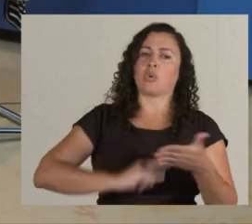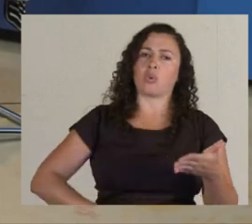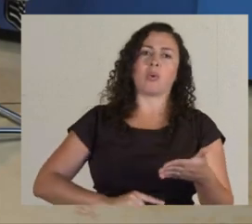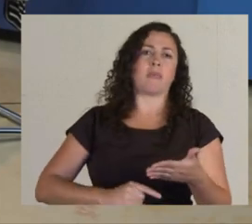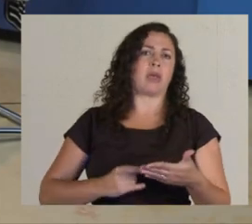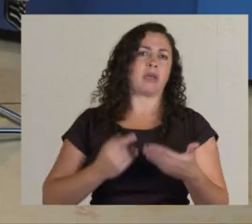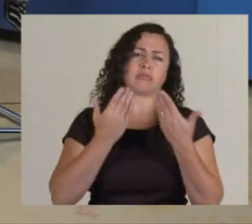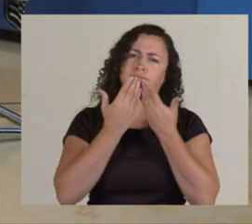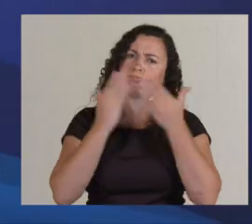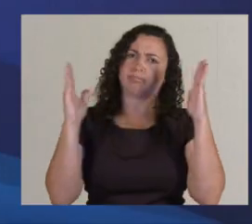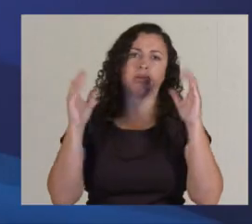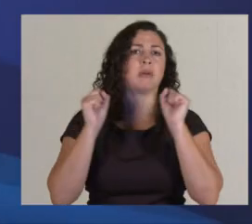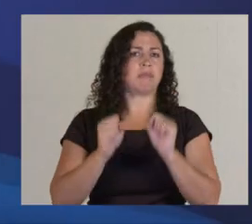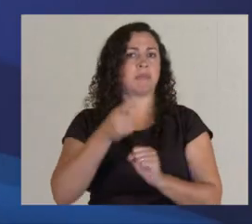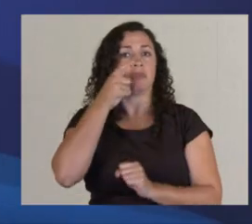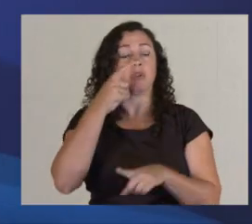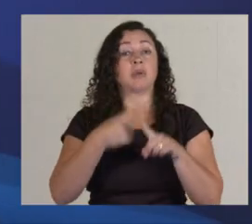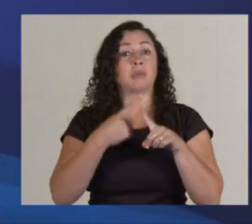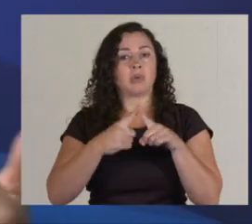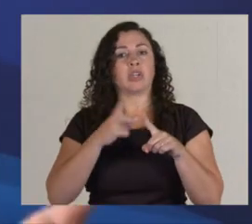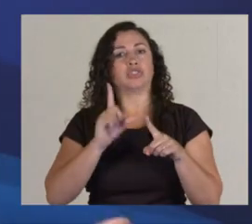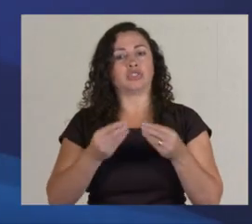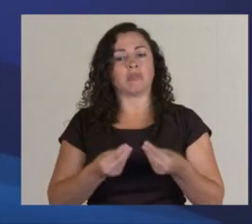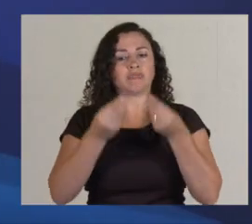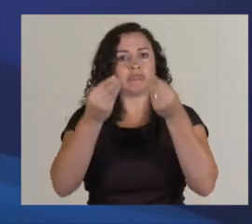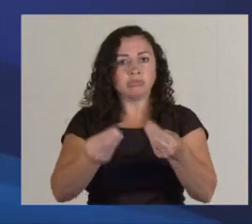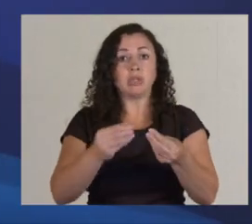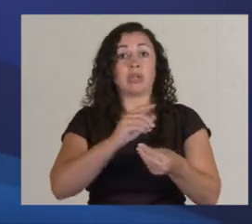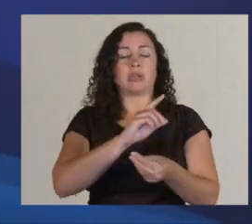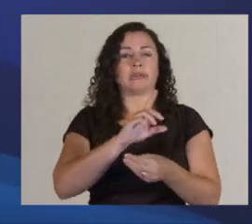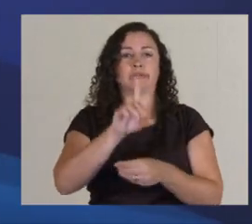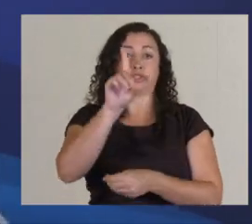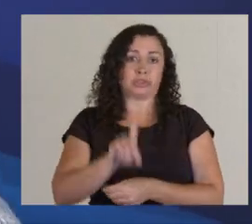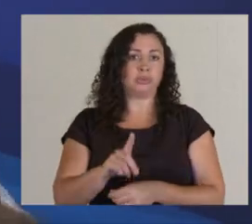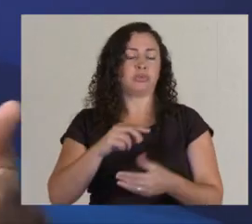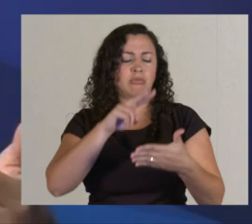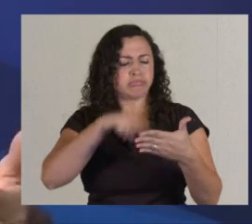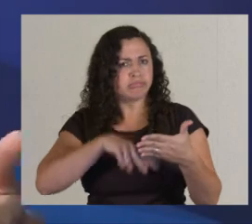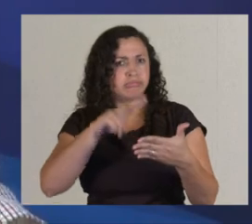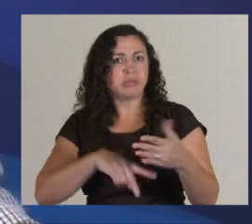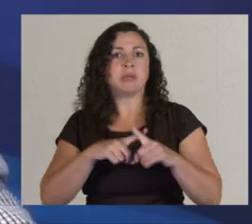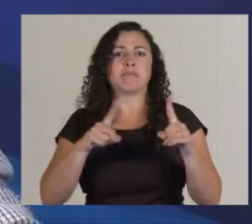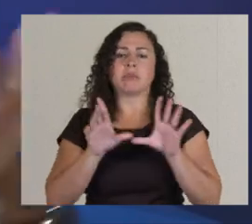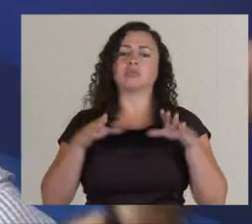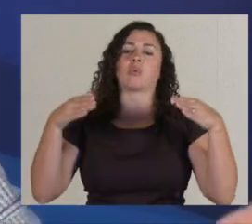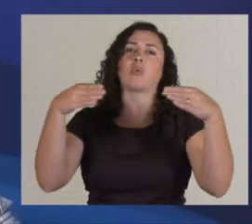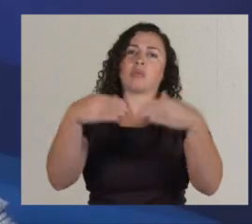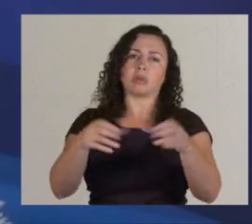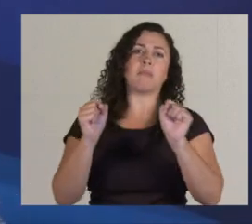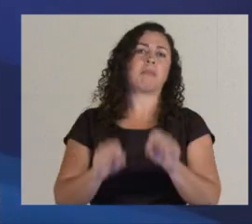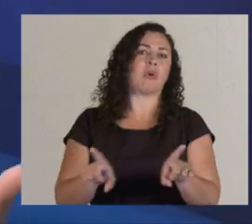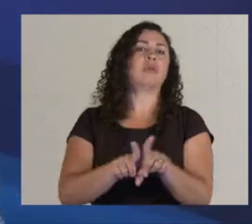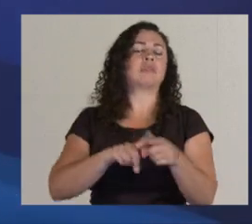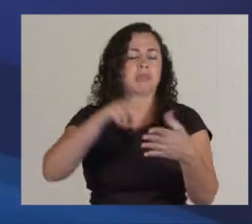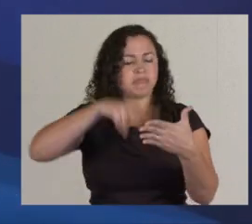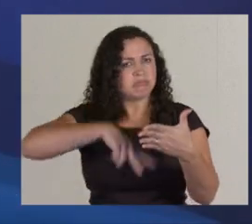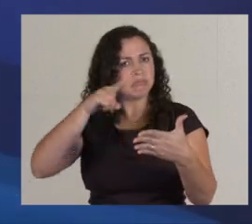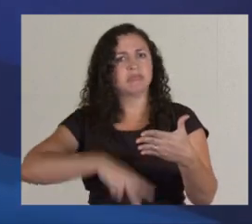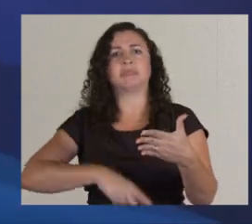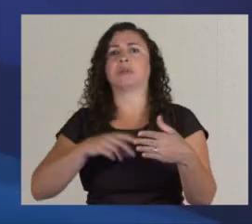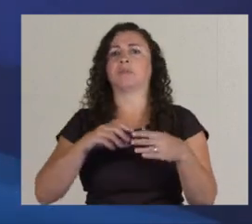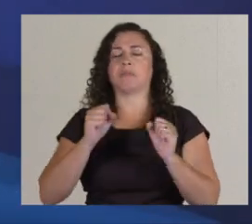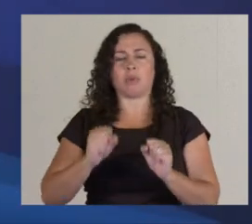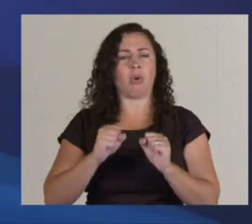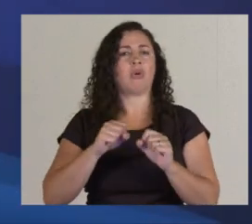ficar público, porque afinal de contas, mesmo que nós tenhamos encaminhado para as direções de unidade, toda a comunidade tem que ter acesso, não tem que ficar